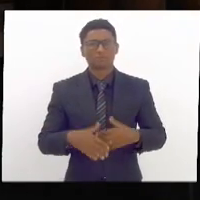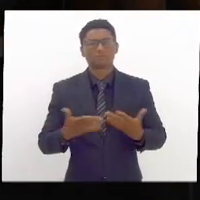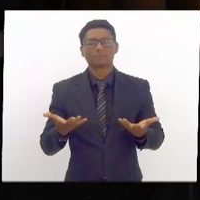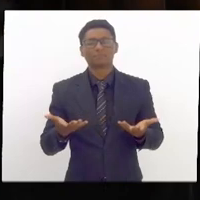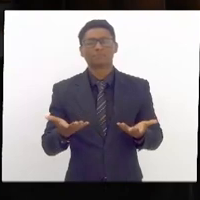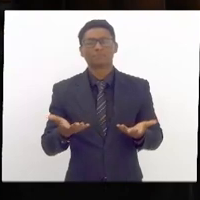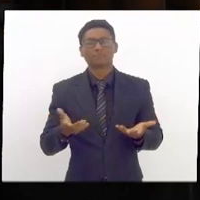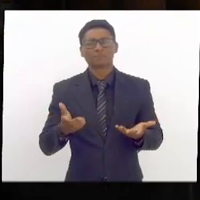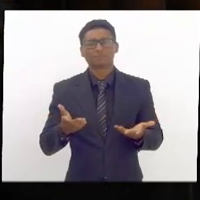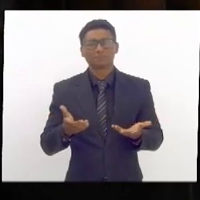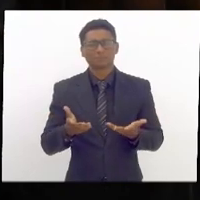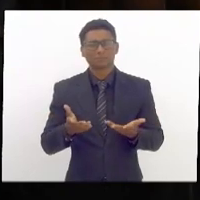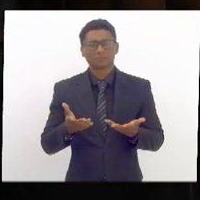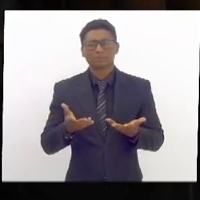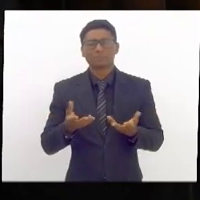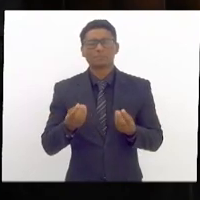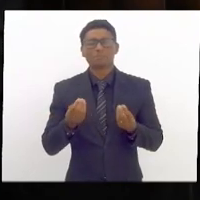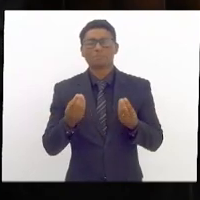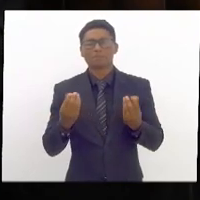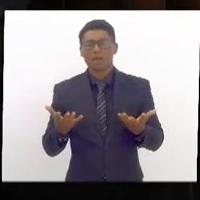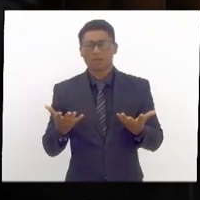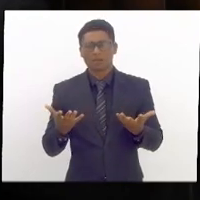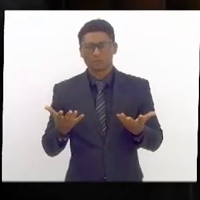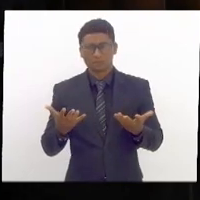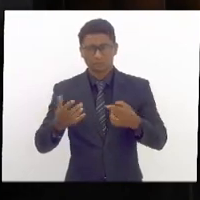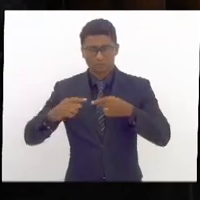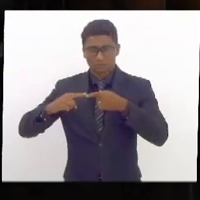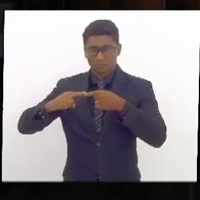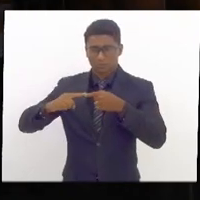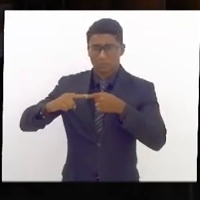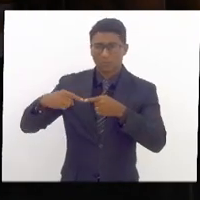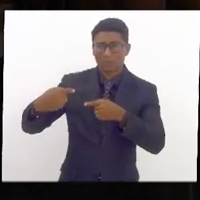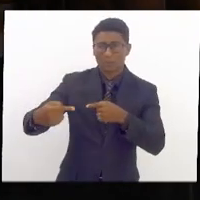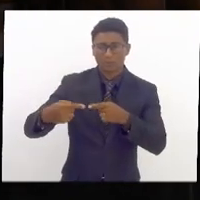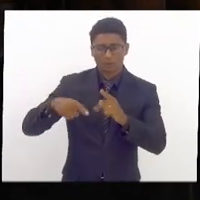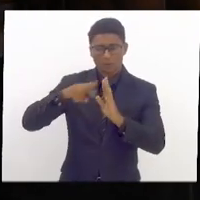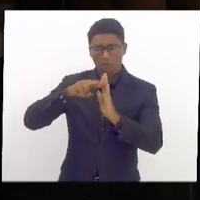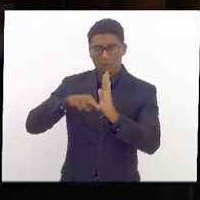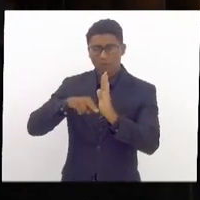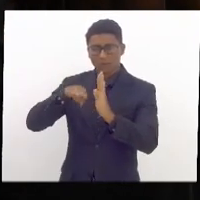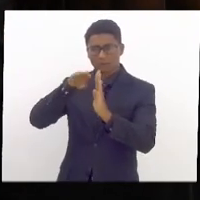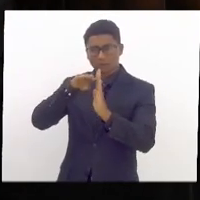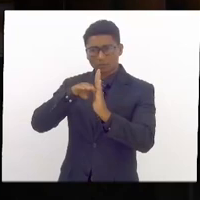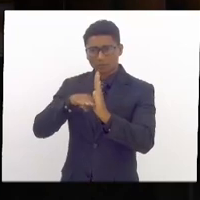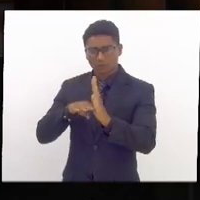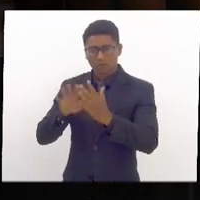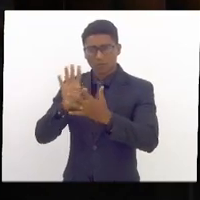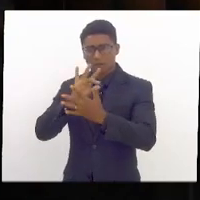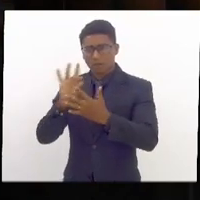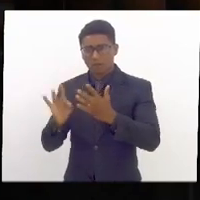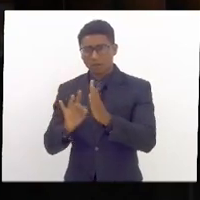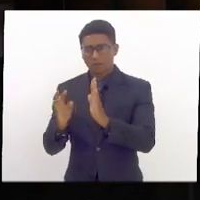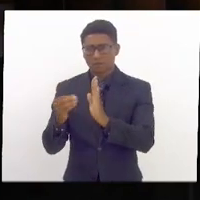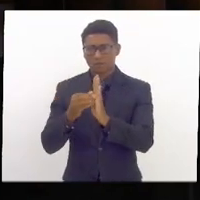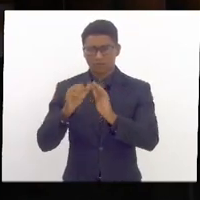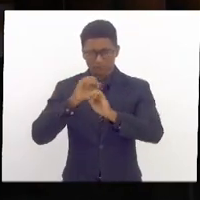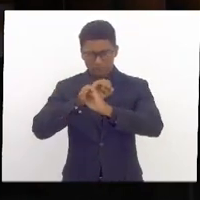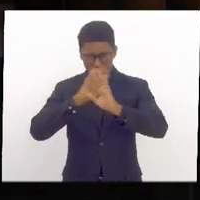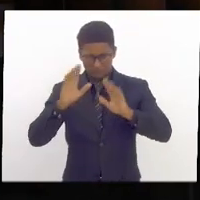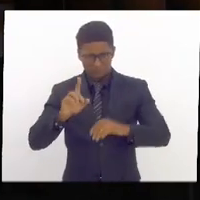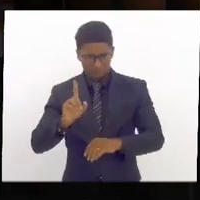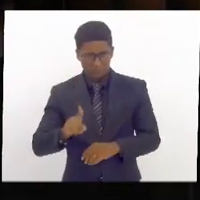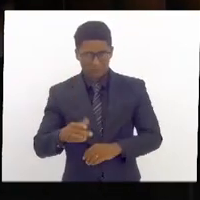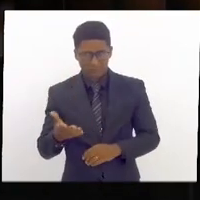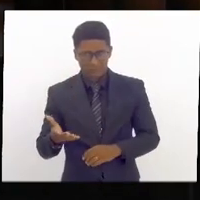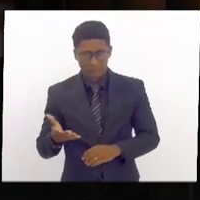regulamentação, detalhamento, que viria, sim, aí sim, na regulamentação, detalhamento, deixar mais claro coisas que já deviam